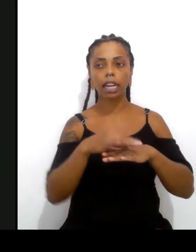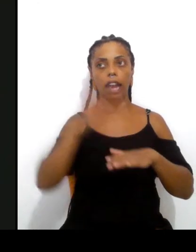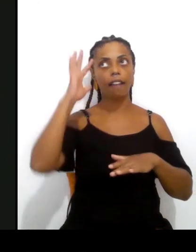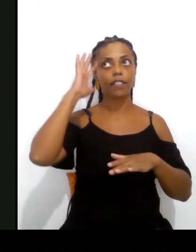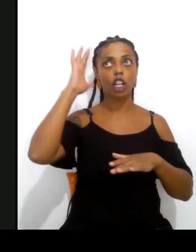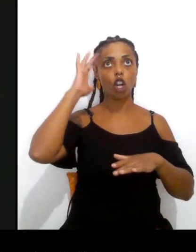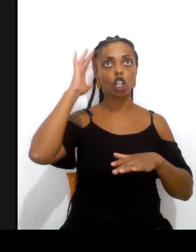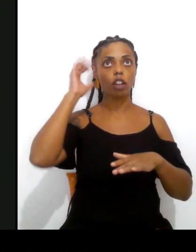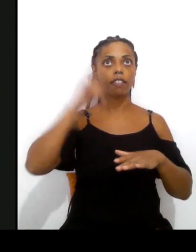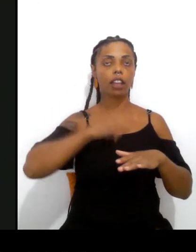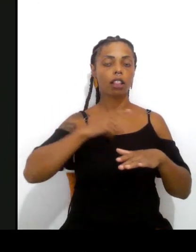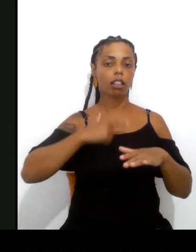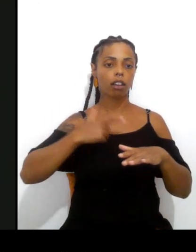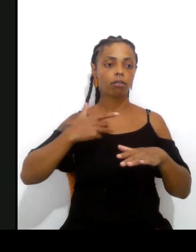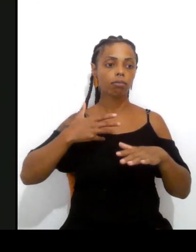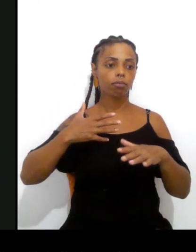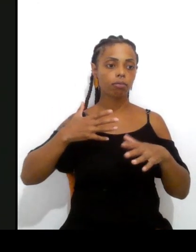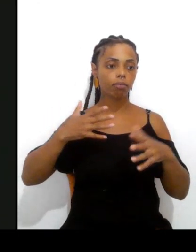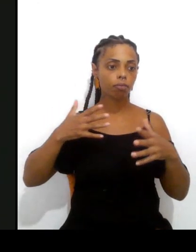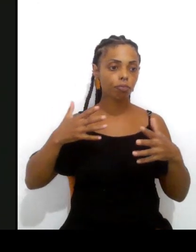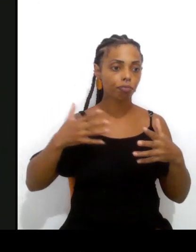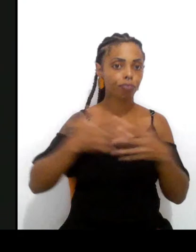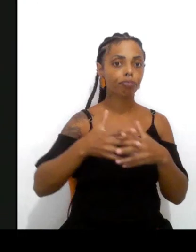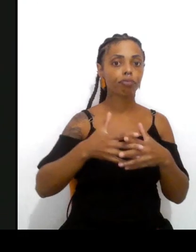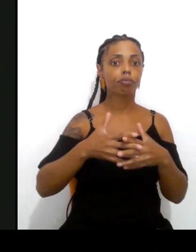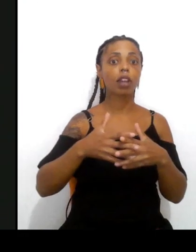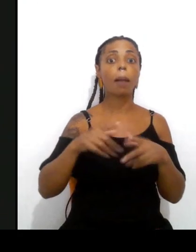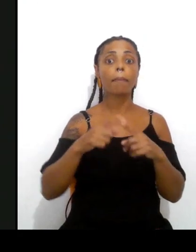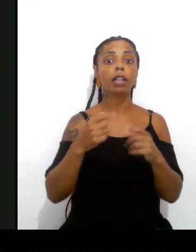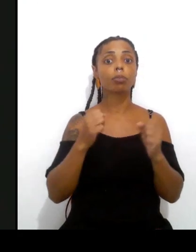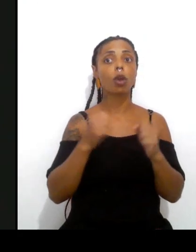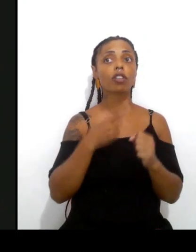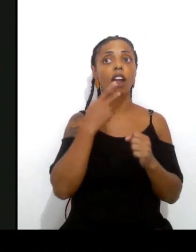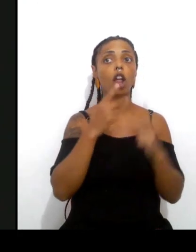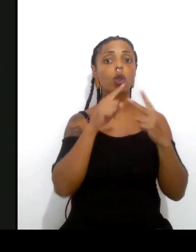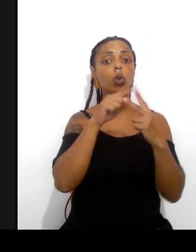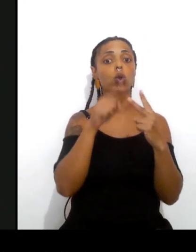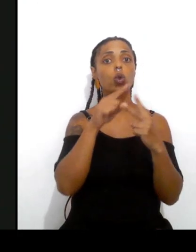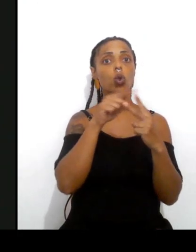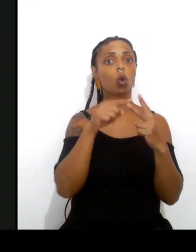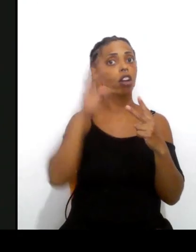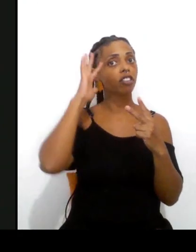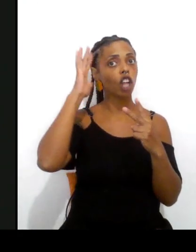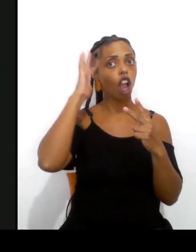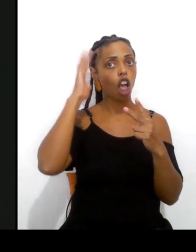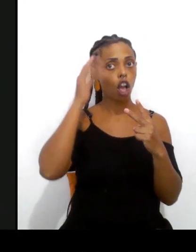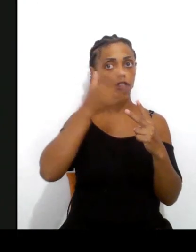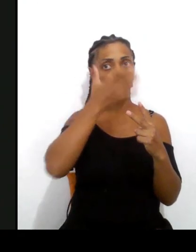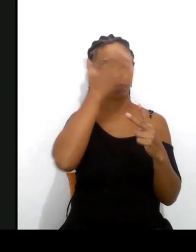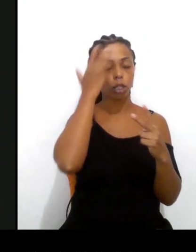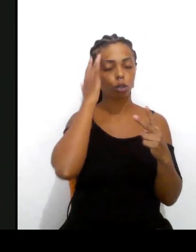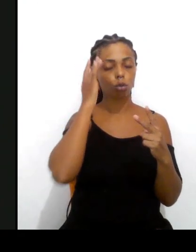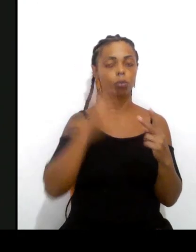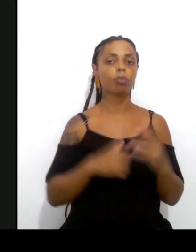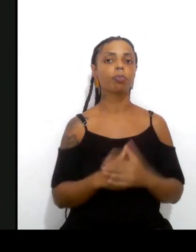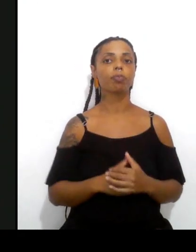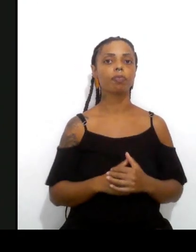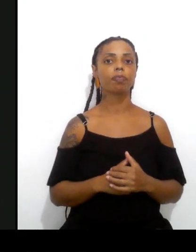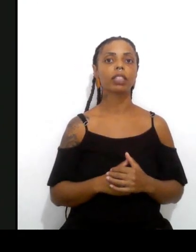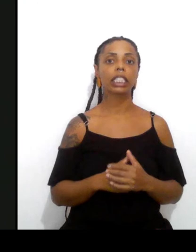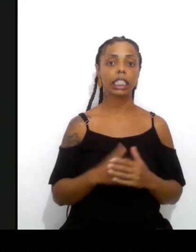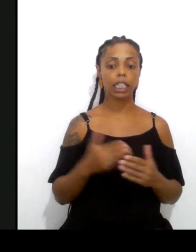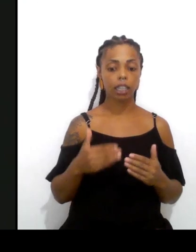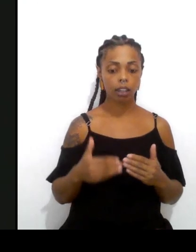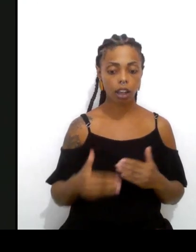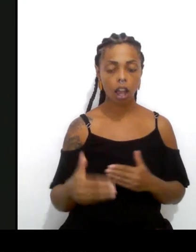de bacon eu colocaria aqui dois filósofos e a partir do renascimento e